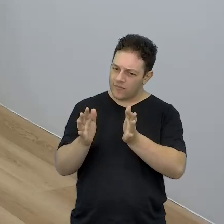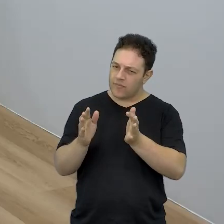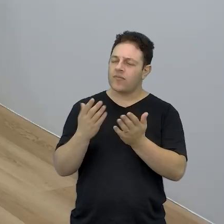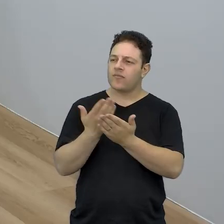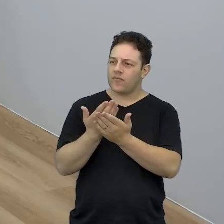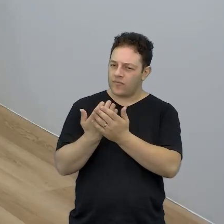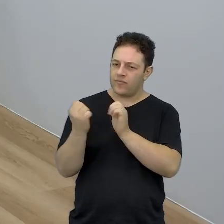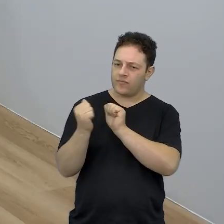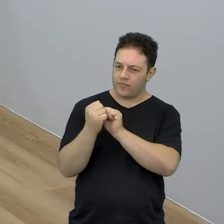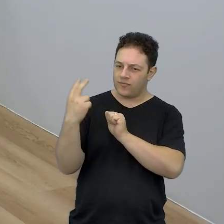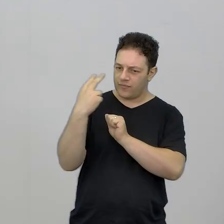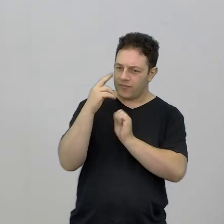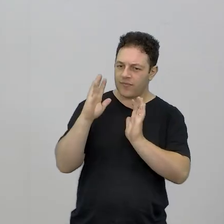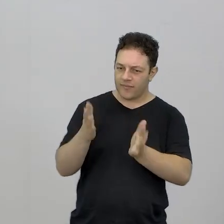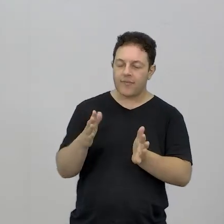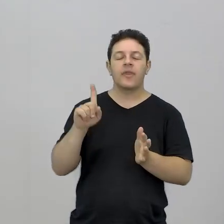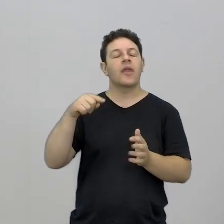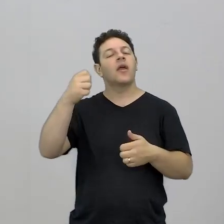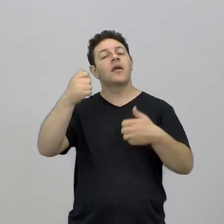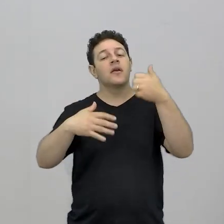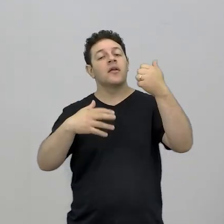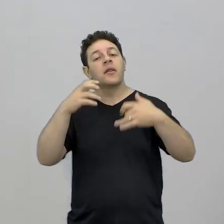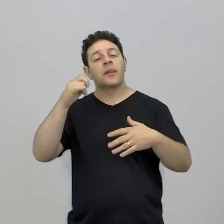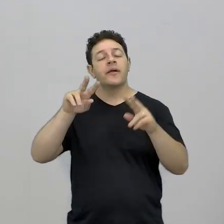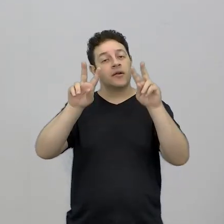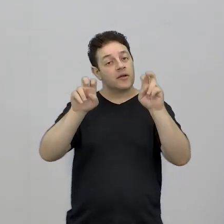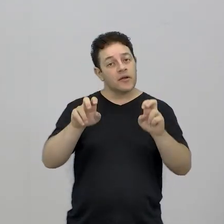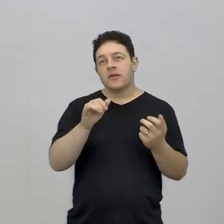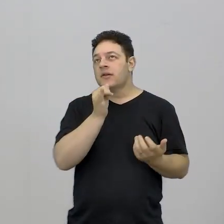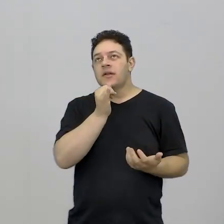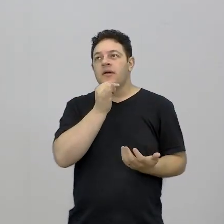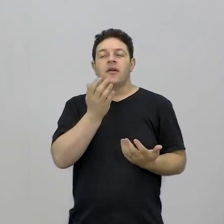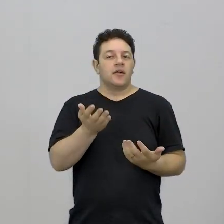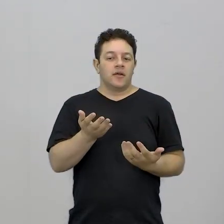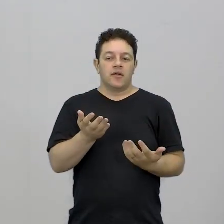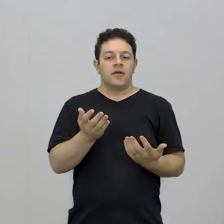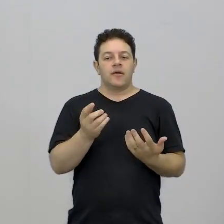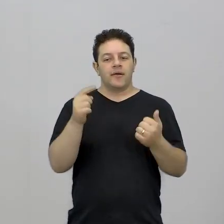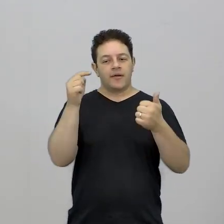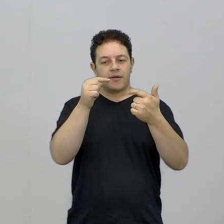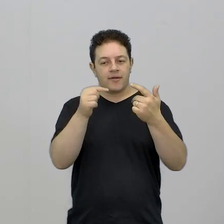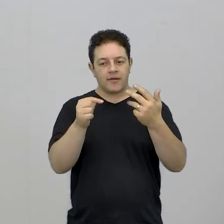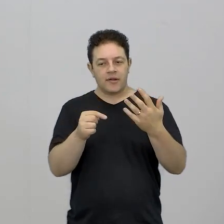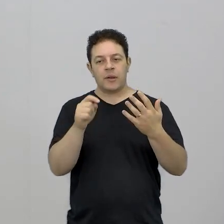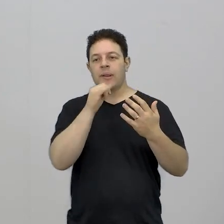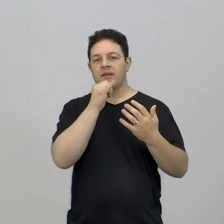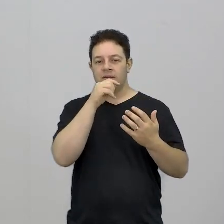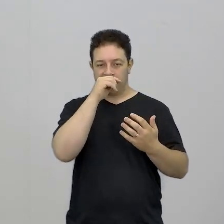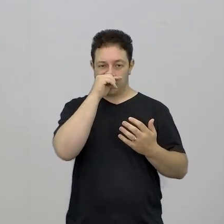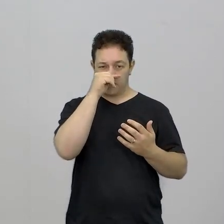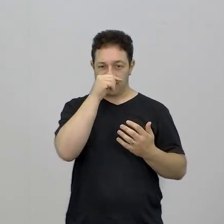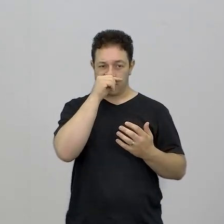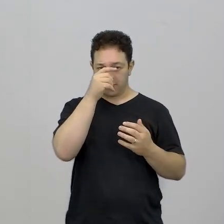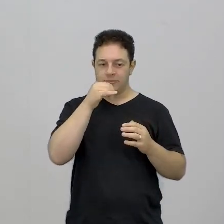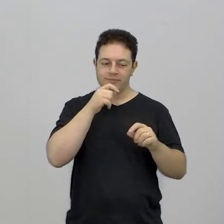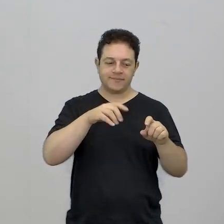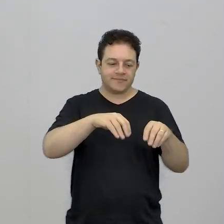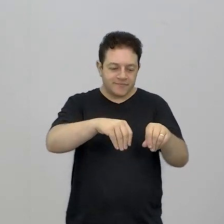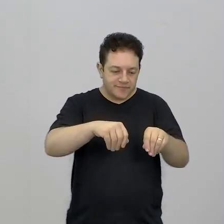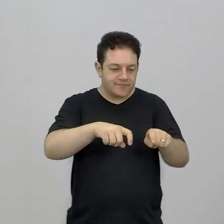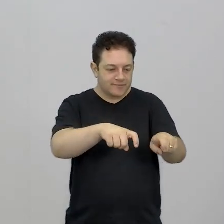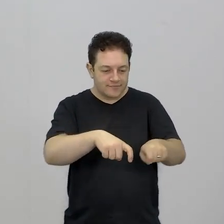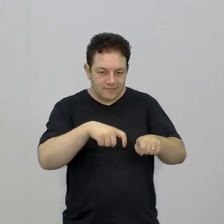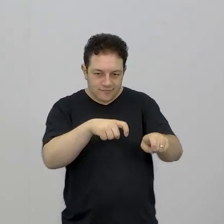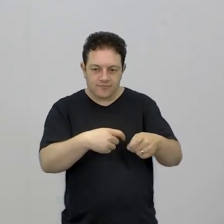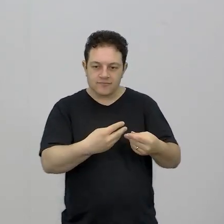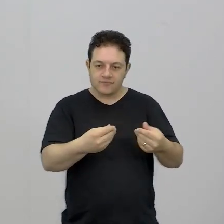algumas aulas, né, onde a gente veio falando aí a respeito, então, dessa questão aí, né, do gerenciamento do solo,